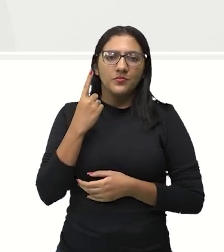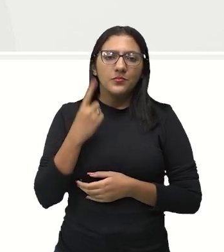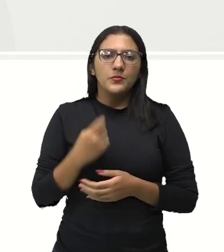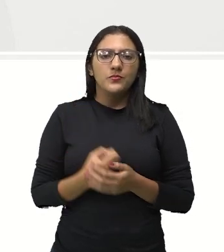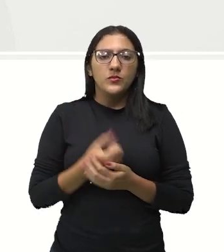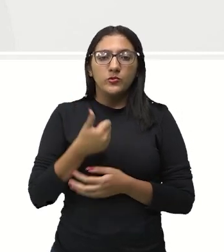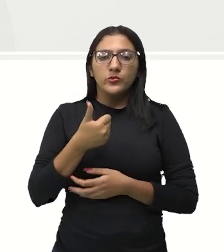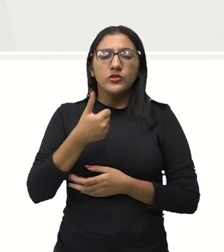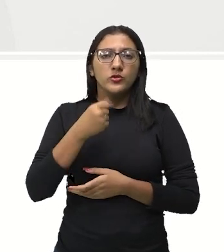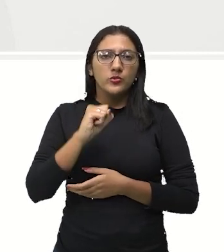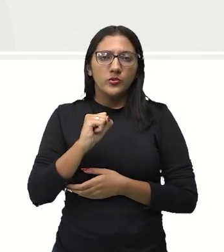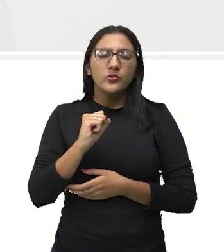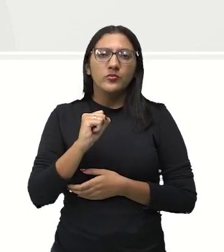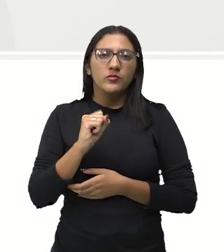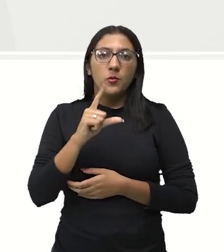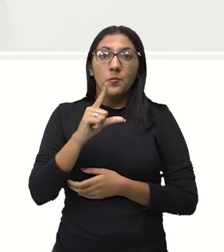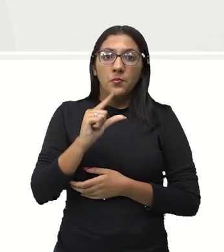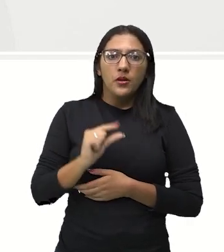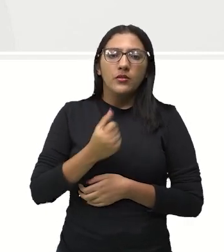após